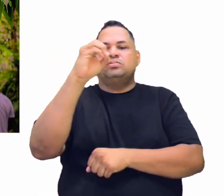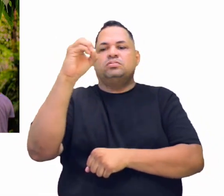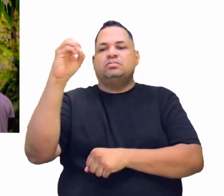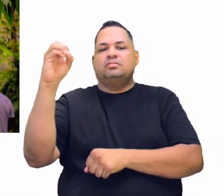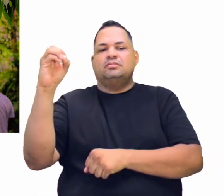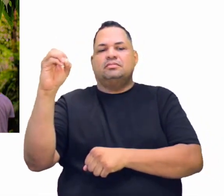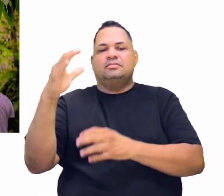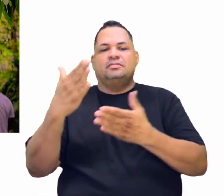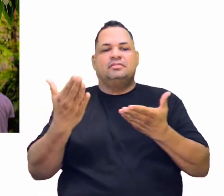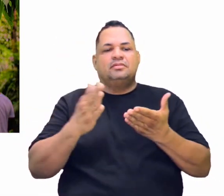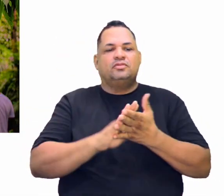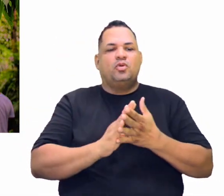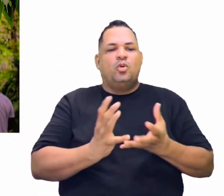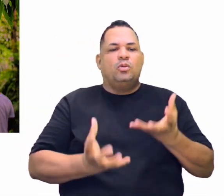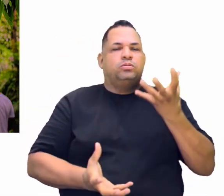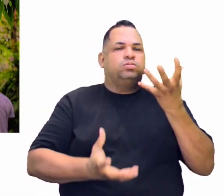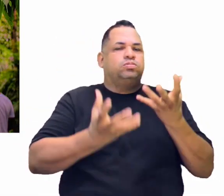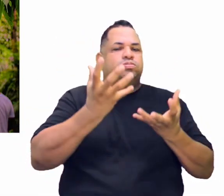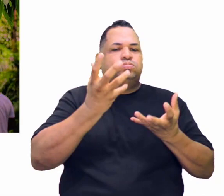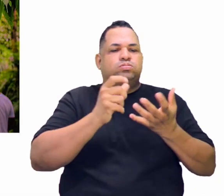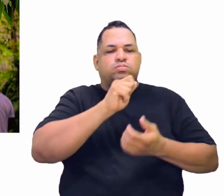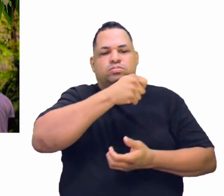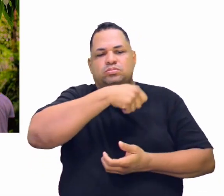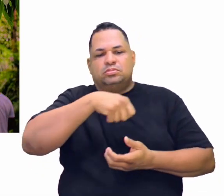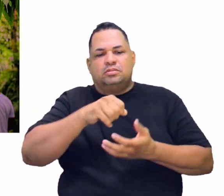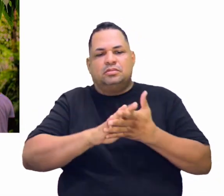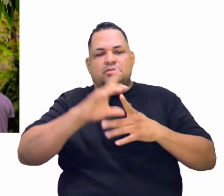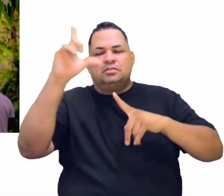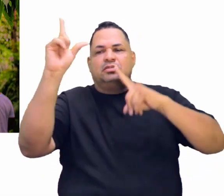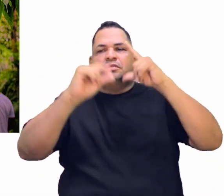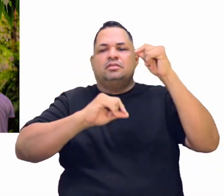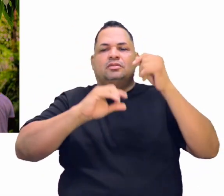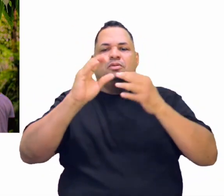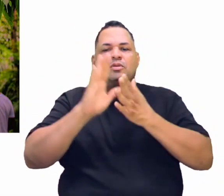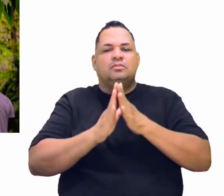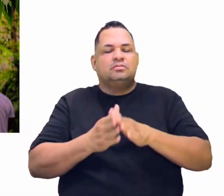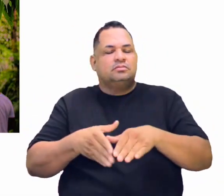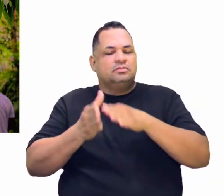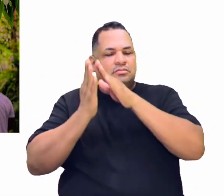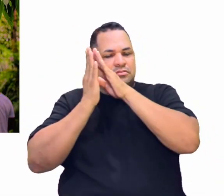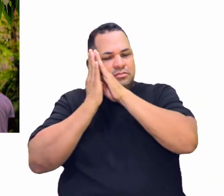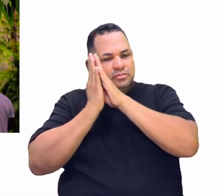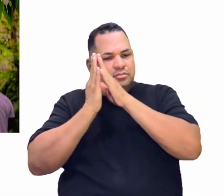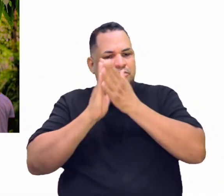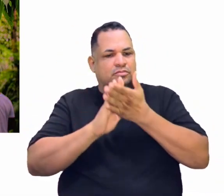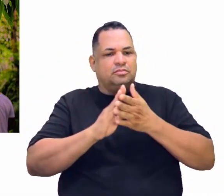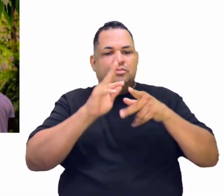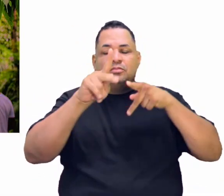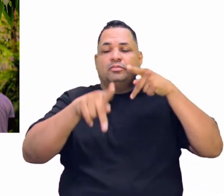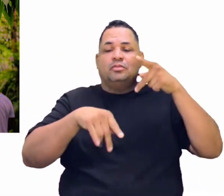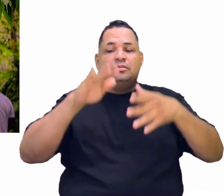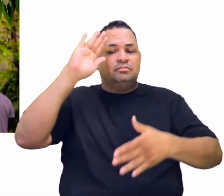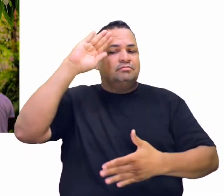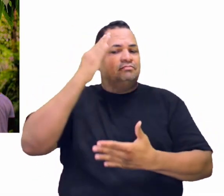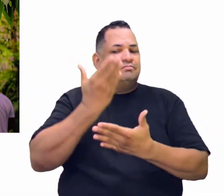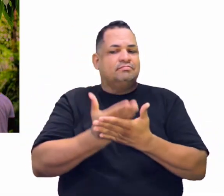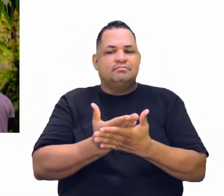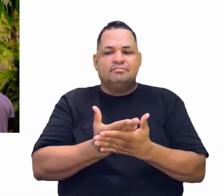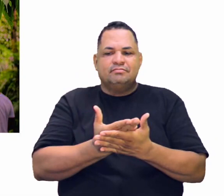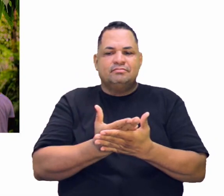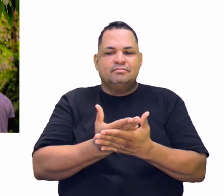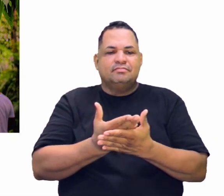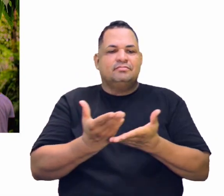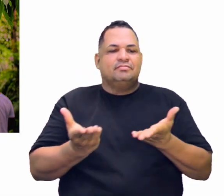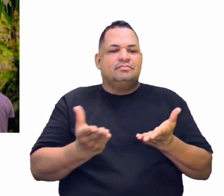nascer. O fogo escreve, a estrela dorme, o povo